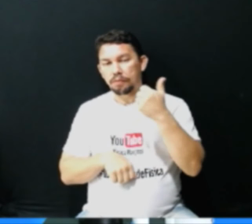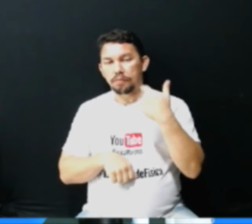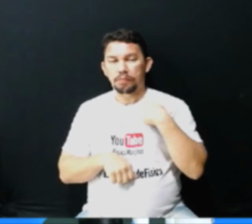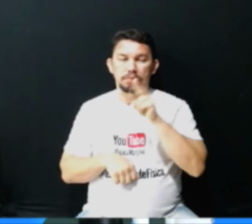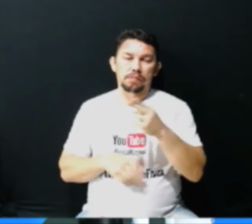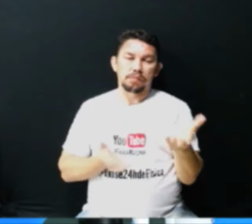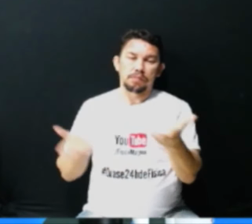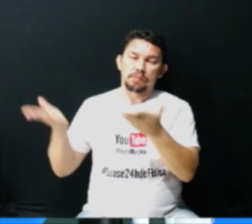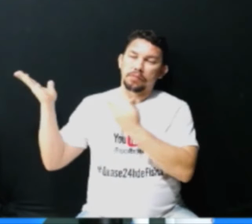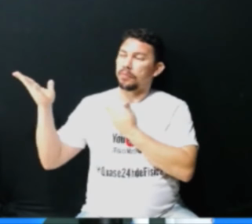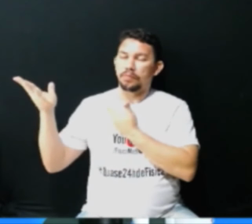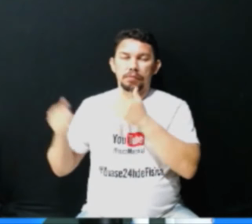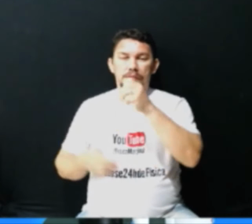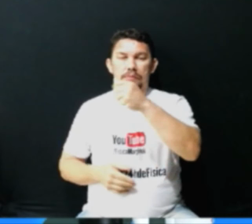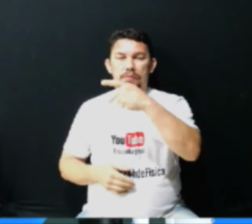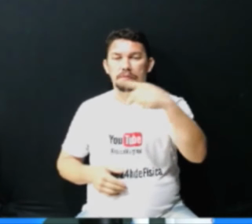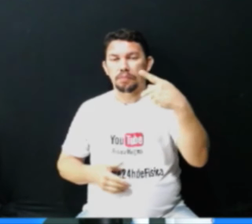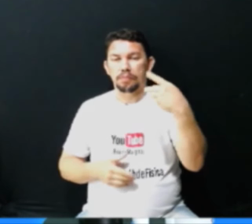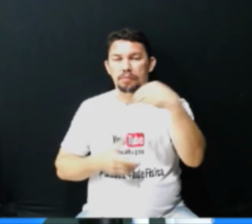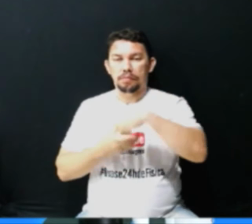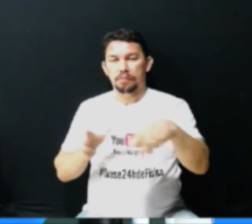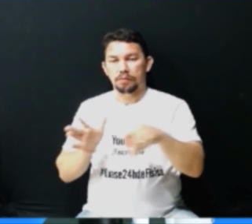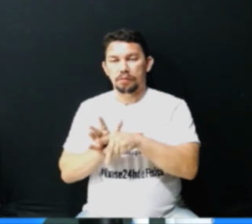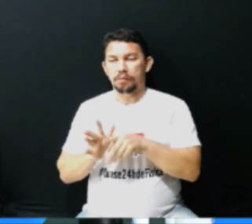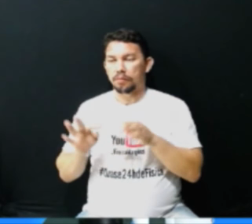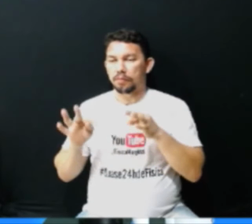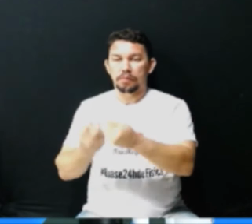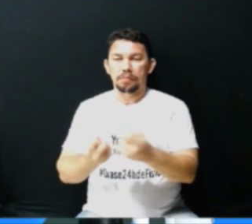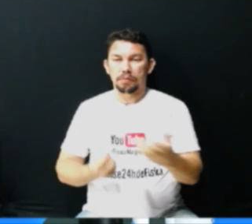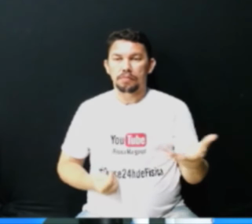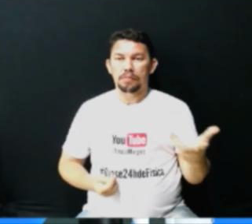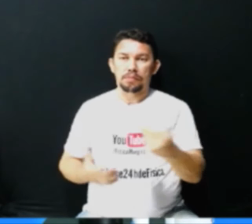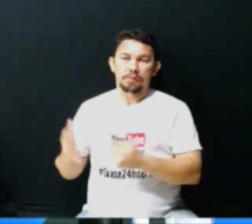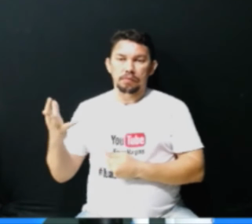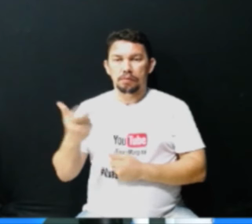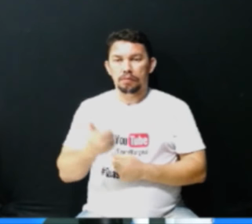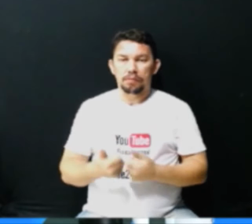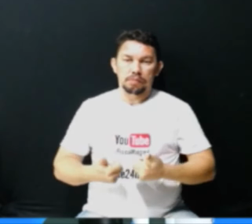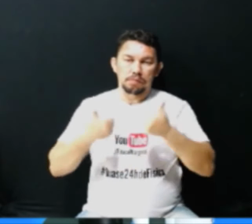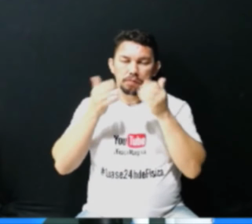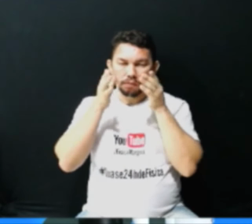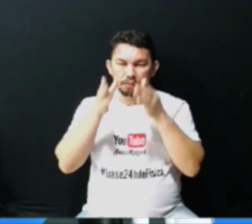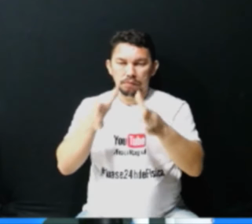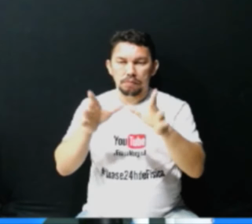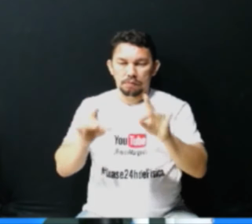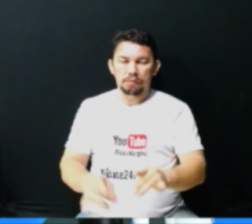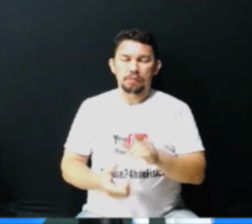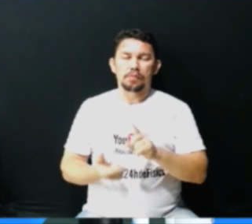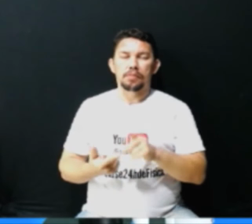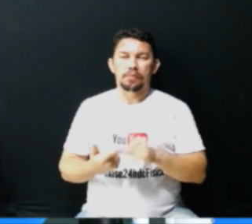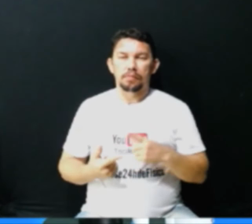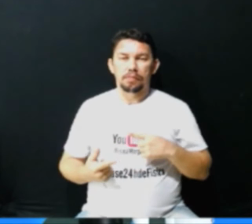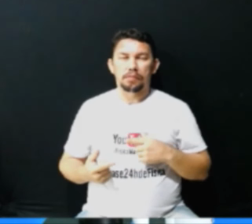os aplicativos do FET, que, na minha opinião, todos são fantásticos, esse aqui especialmente. Aqui você pode fazer o seguinte, Paulo,